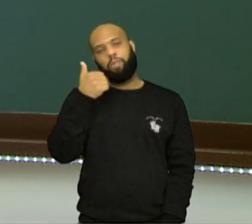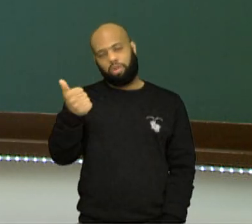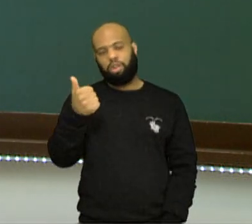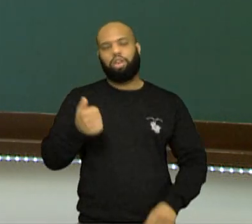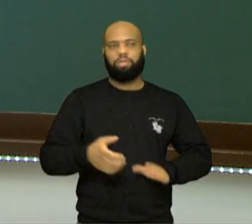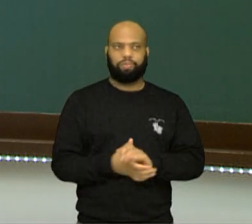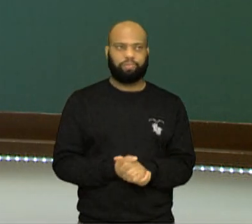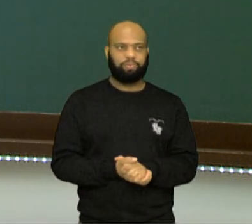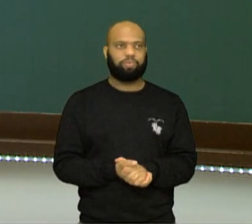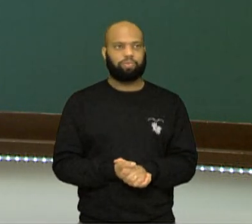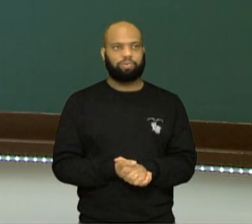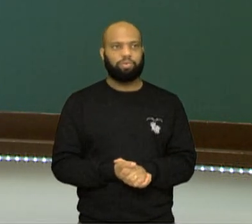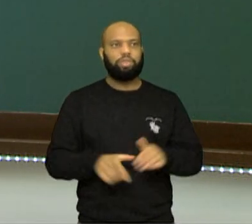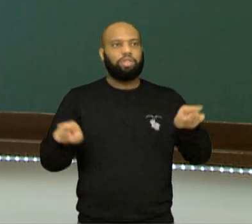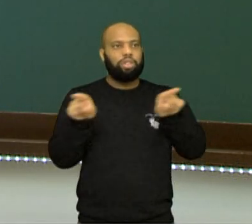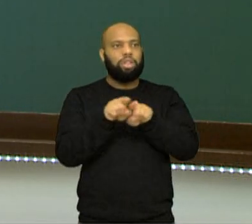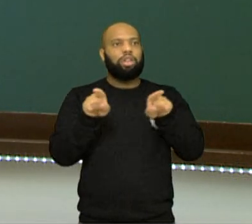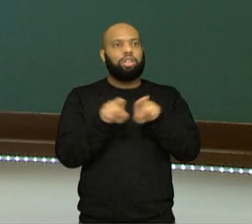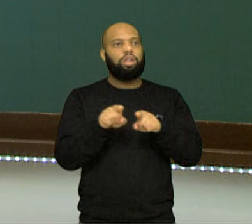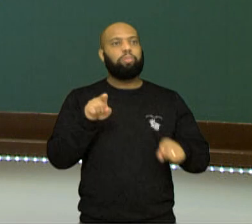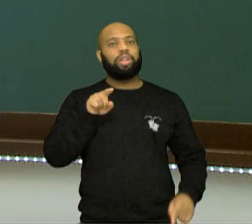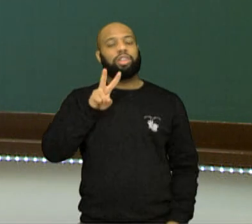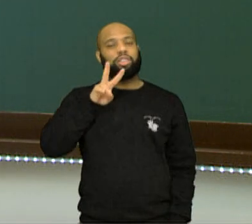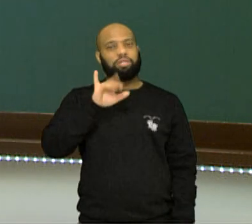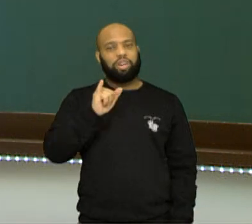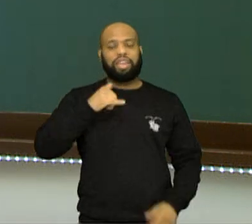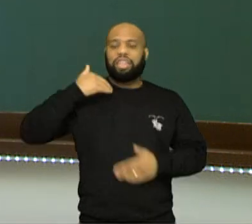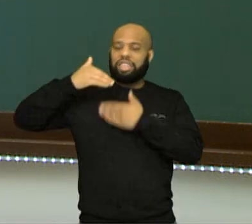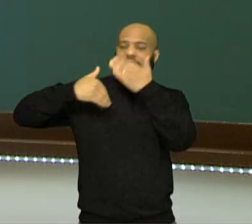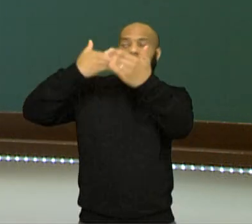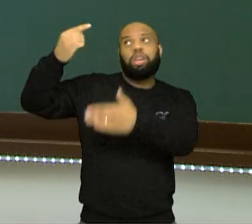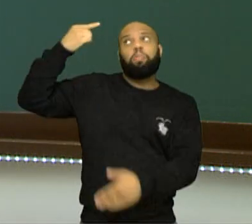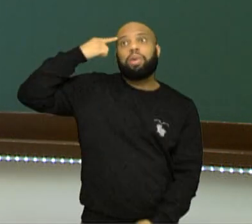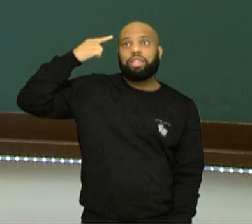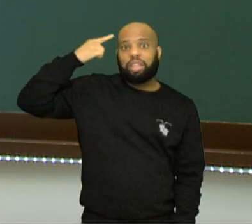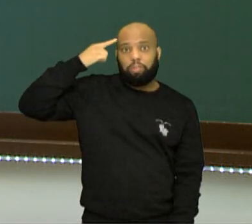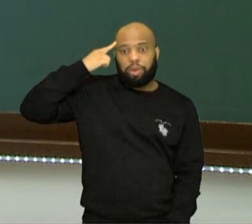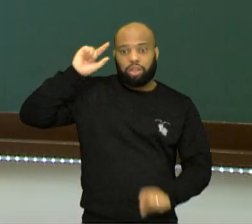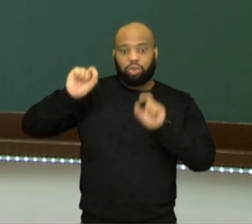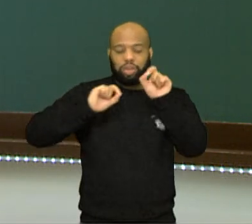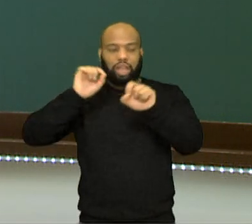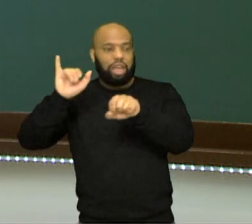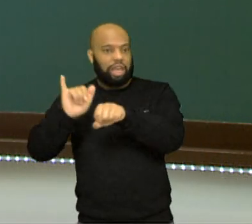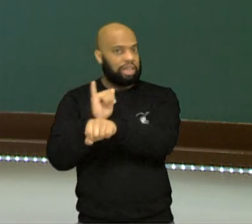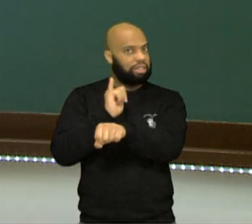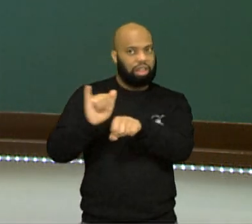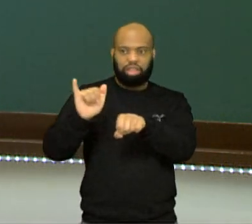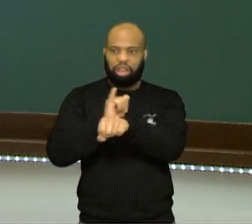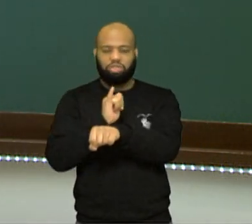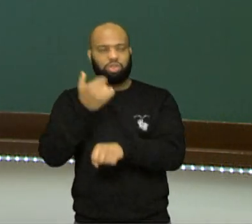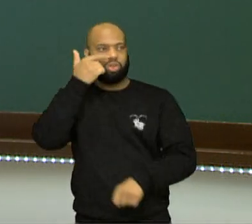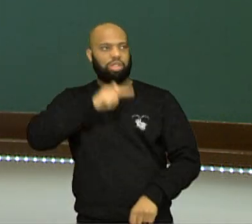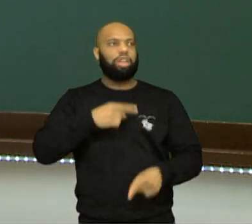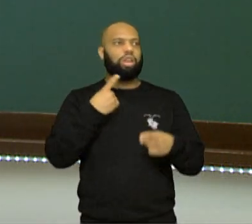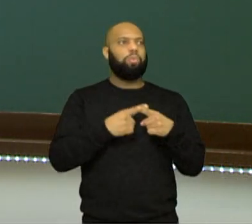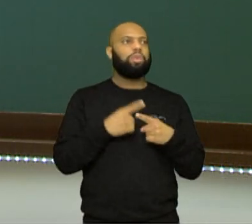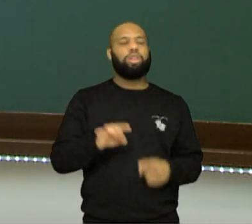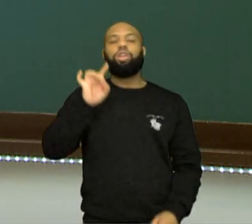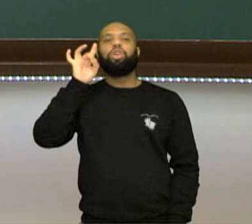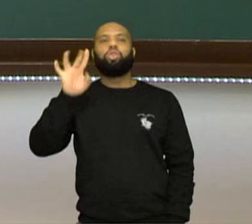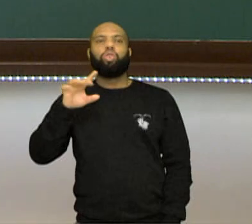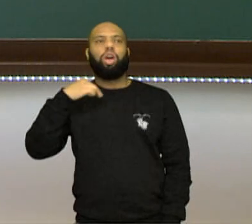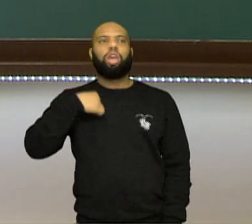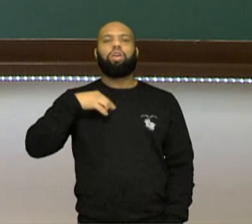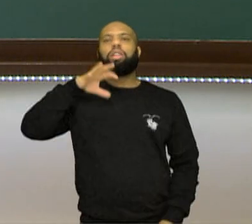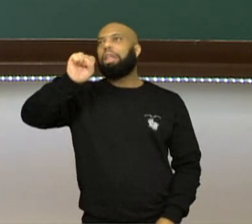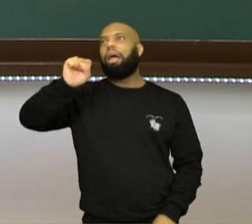objetivo de vencer aquela via. Eu vou desenvolver pensamento tático e estratégia, porque não adianta só eu me